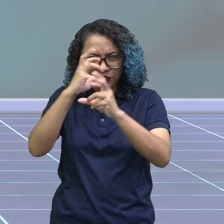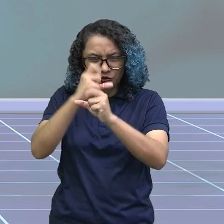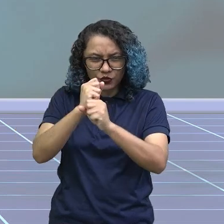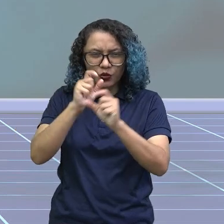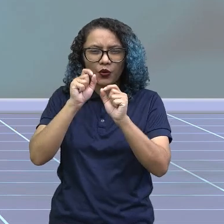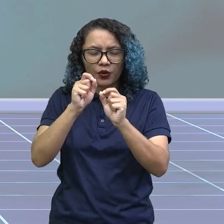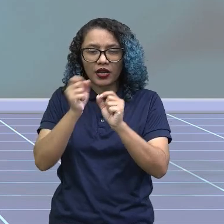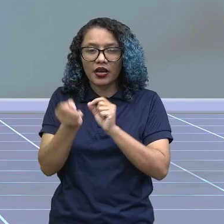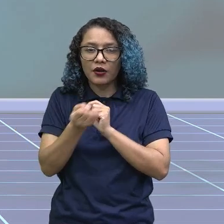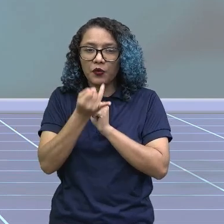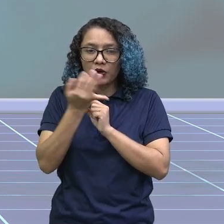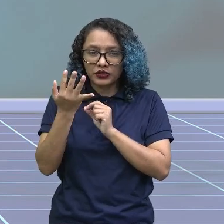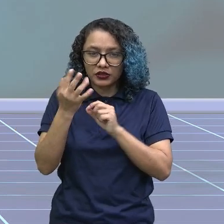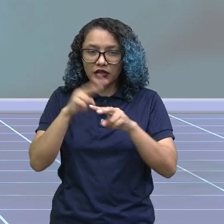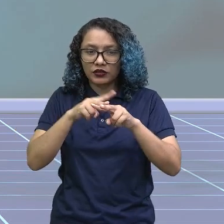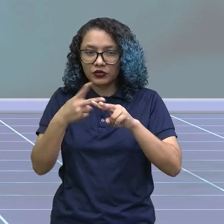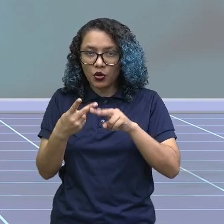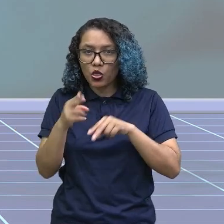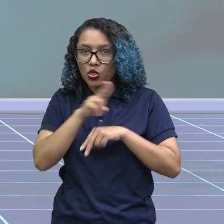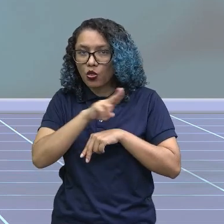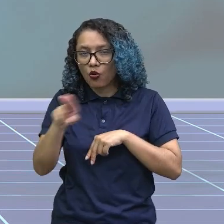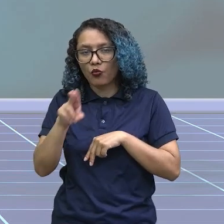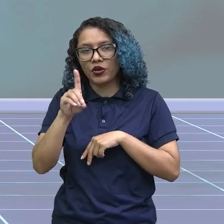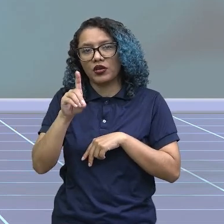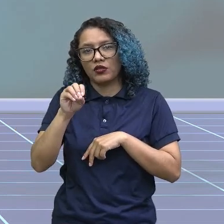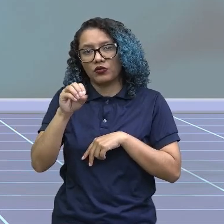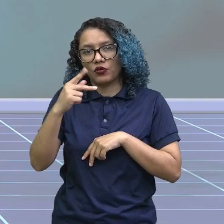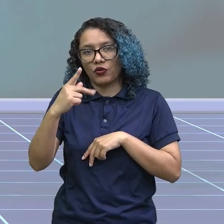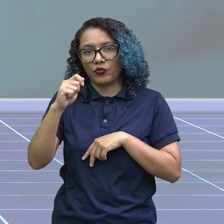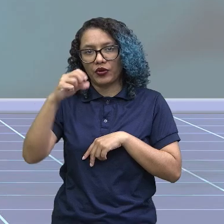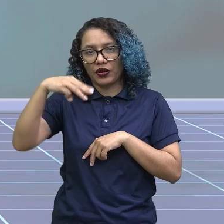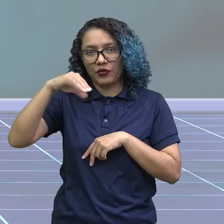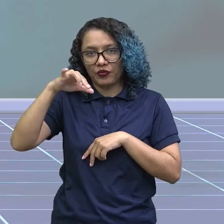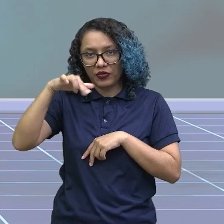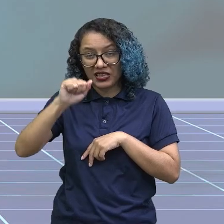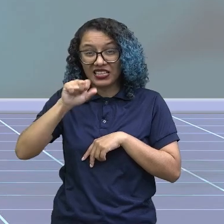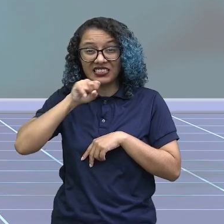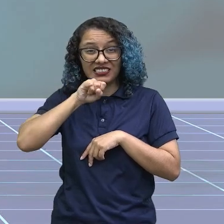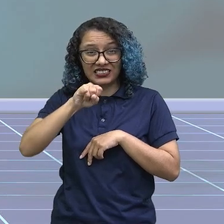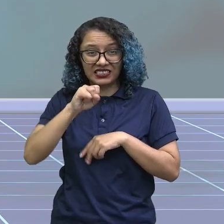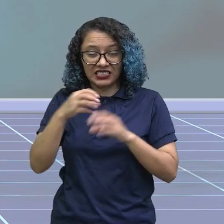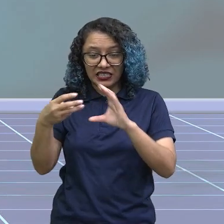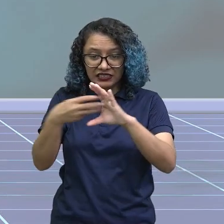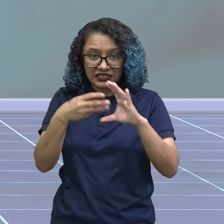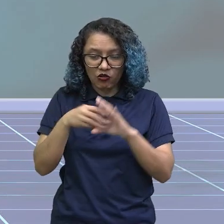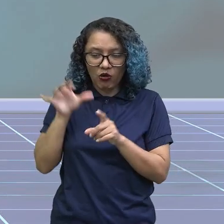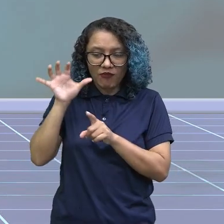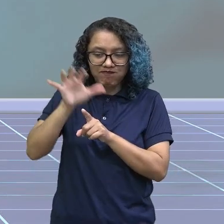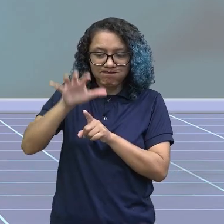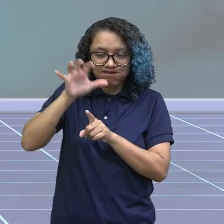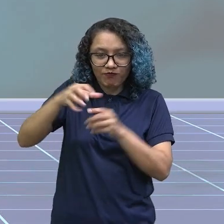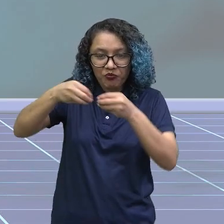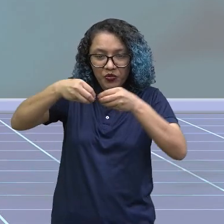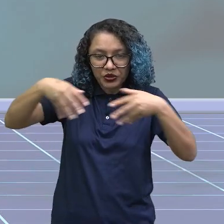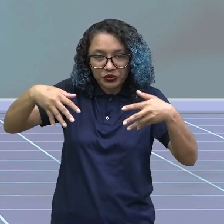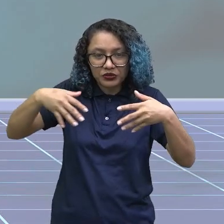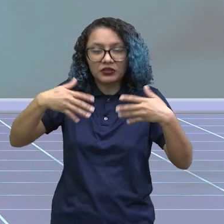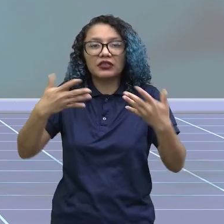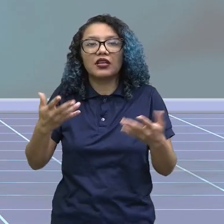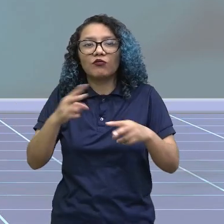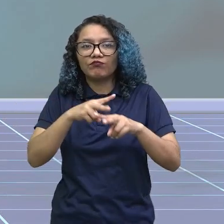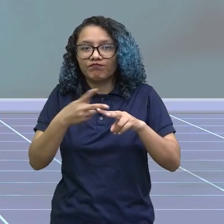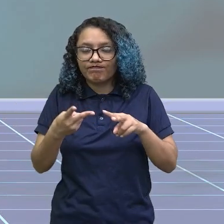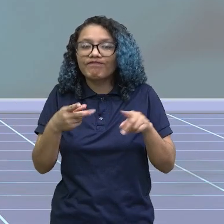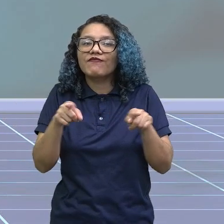de neurotransmissores chamados de dopamina. Então, se essas células elas são afetadas, esses neurotransmissores